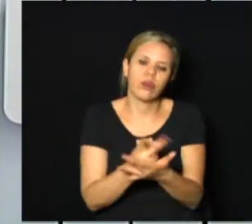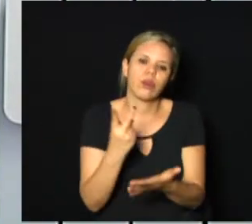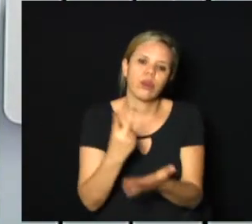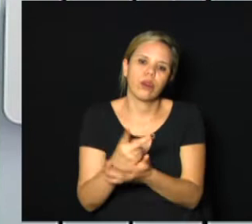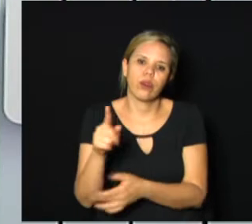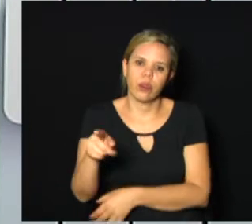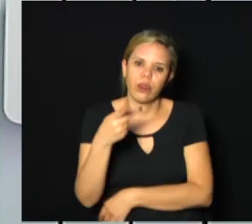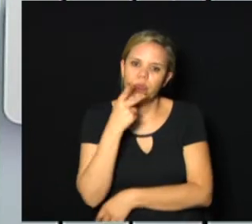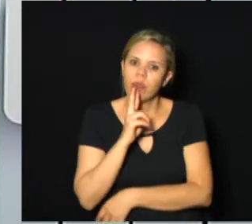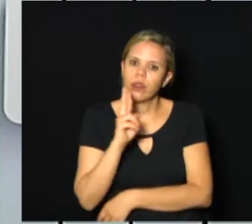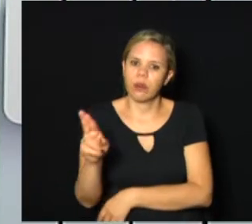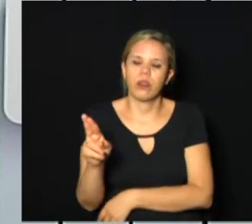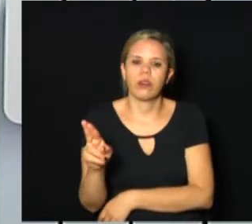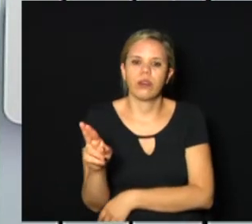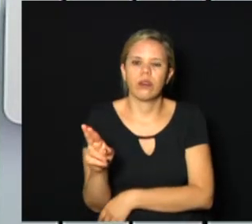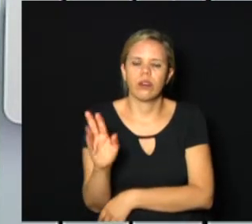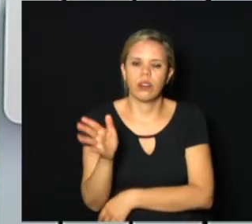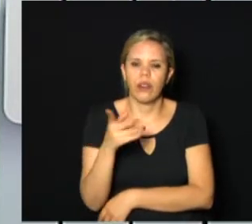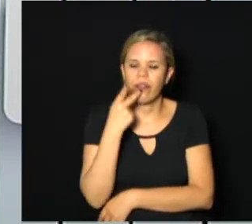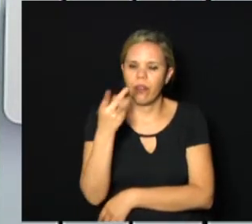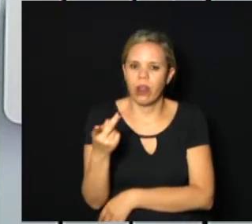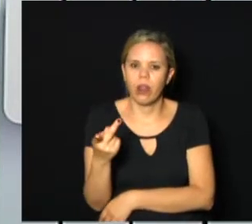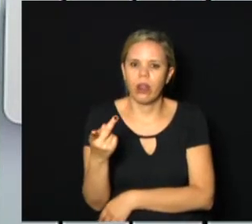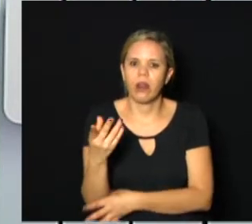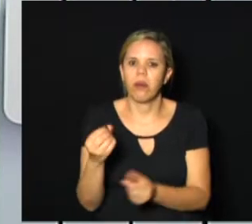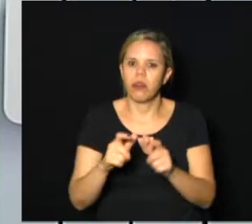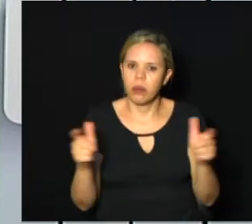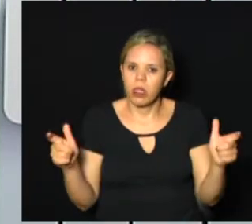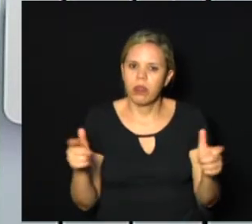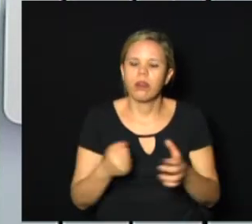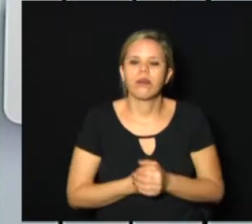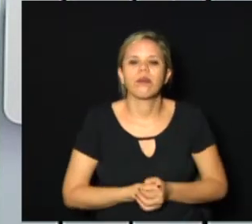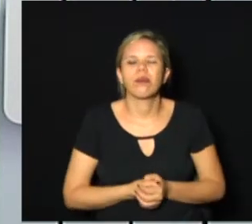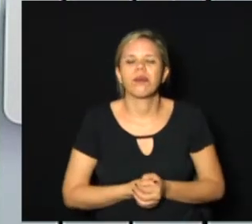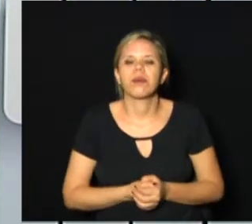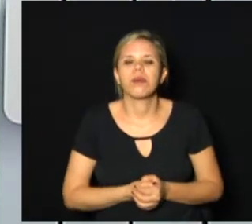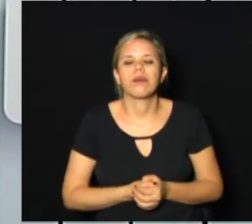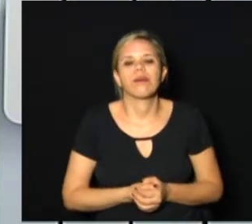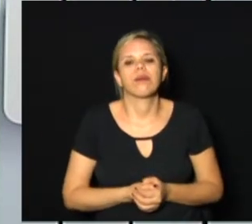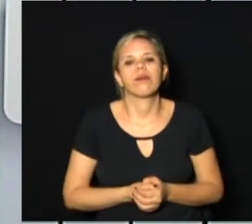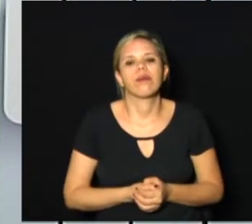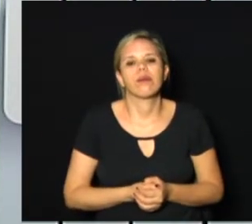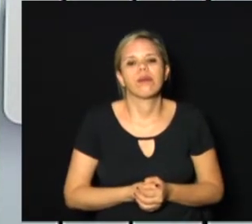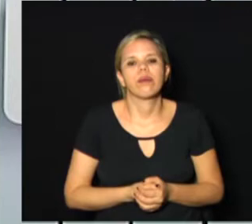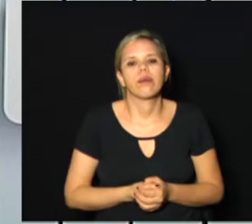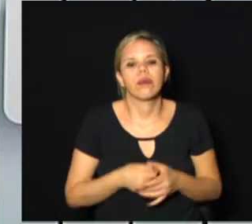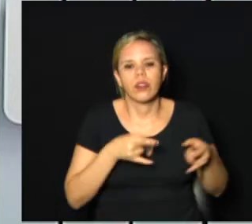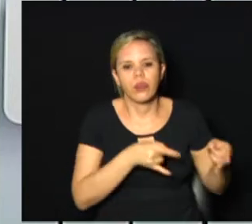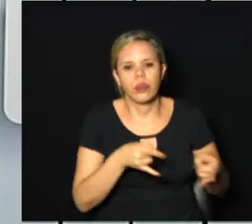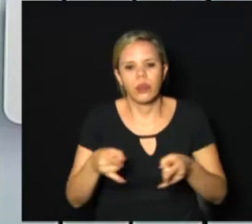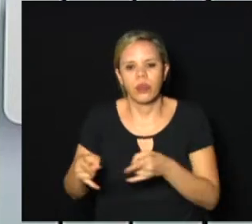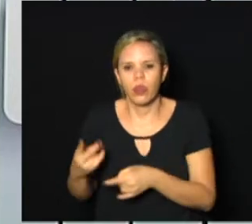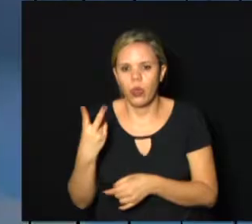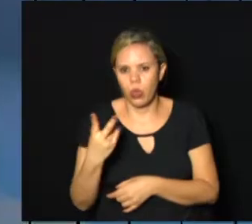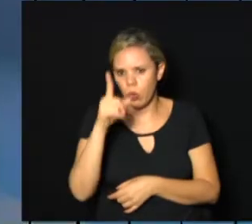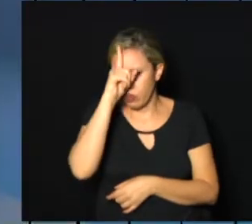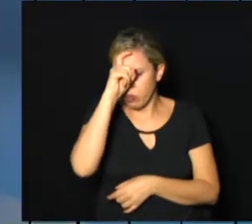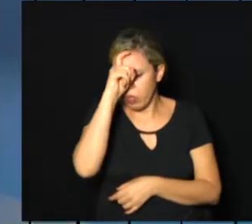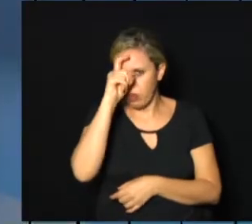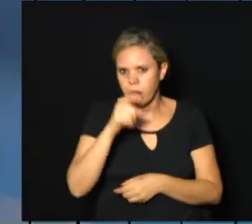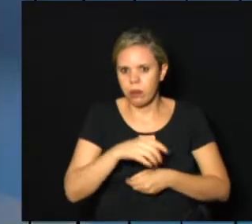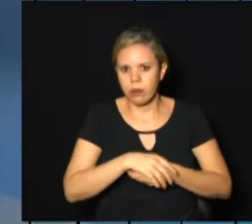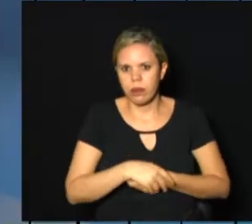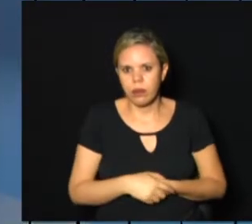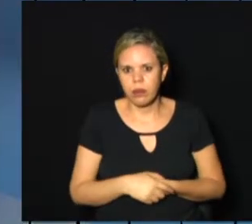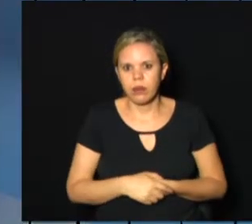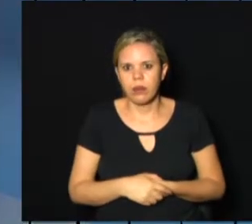na sua resposta, já falou que a demanda é muito maior do que esses leitos aí nos dois hospitais.